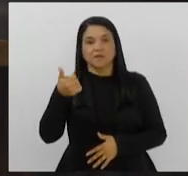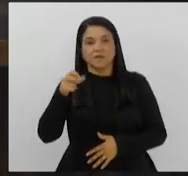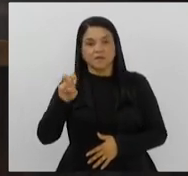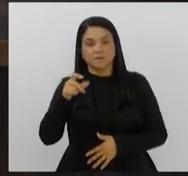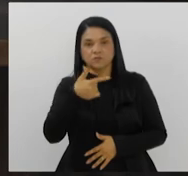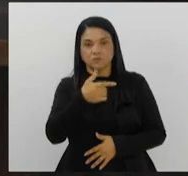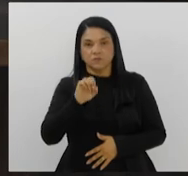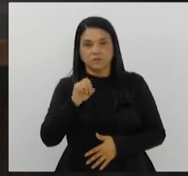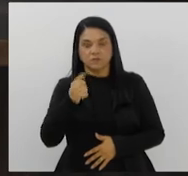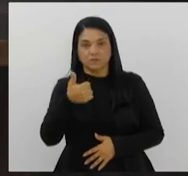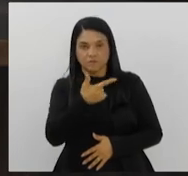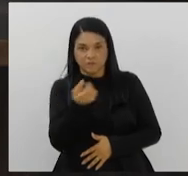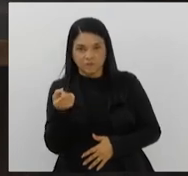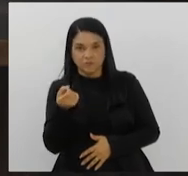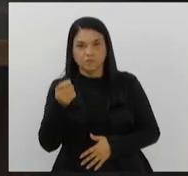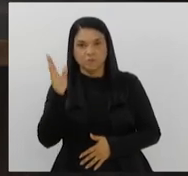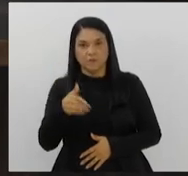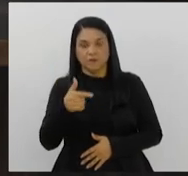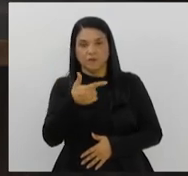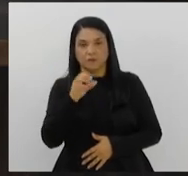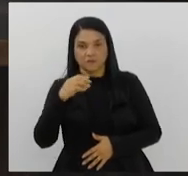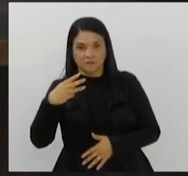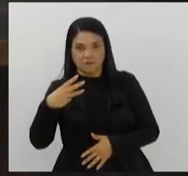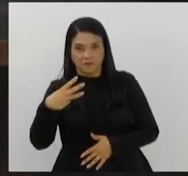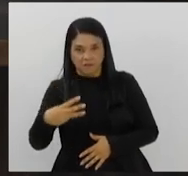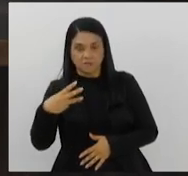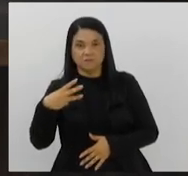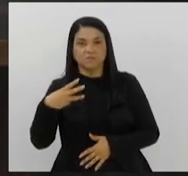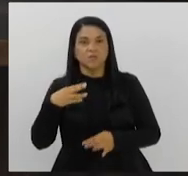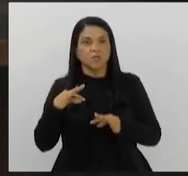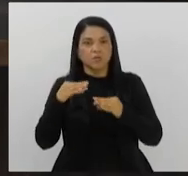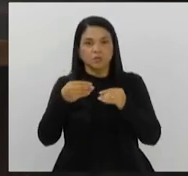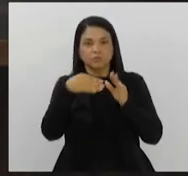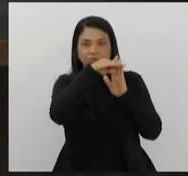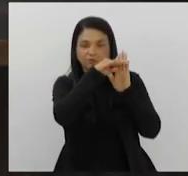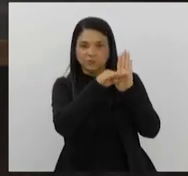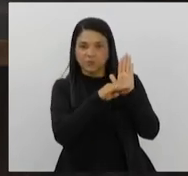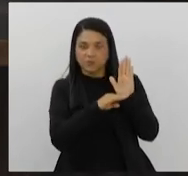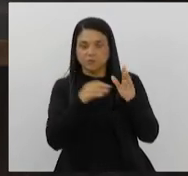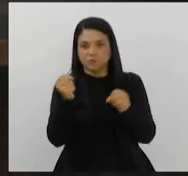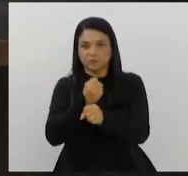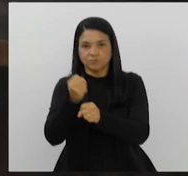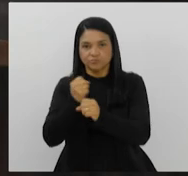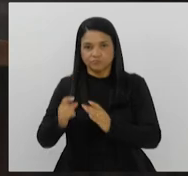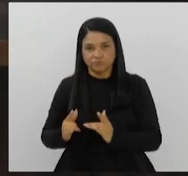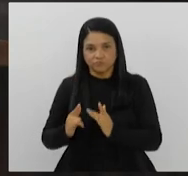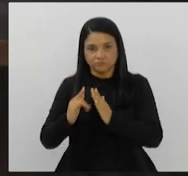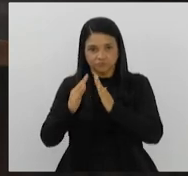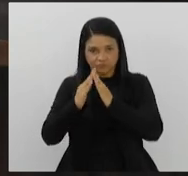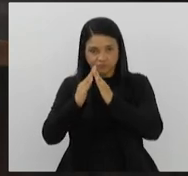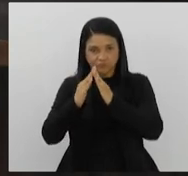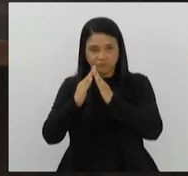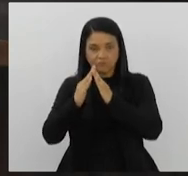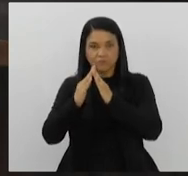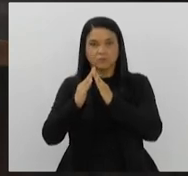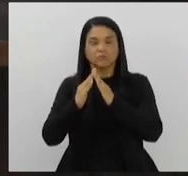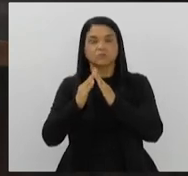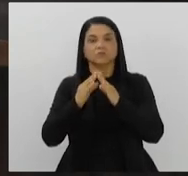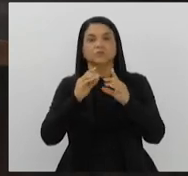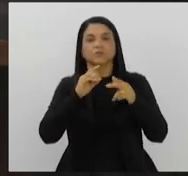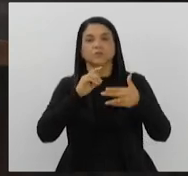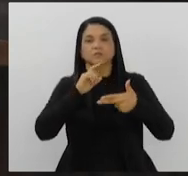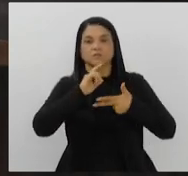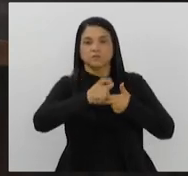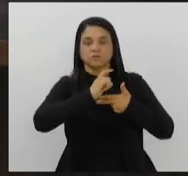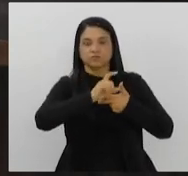15220/3, em todos os programas de construção de moradia do Poder Executivo do Estado do Rio de Janeiro e